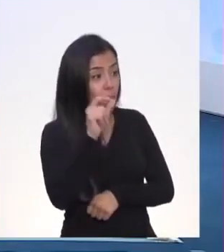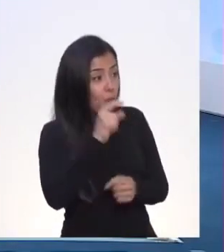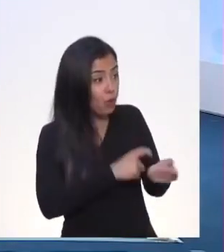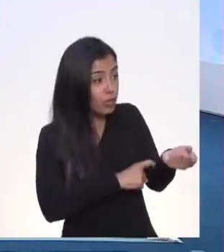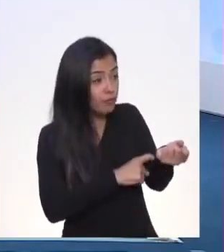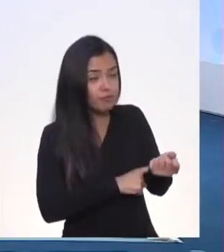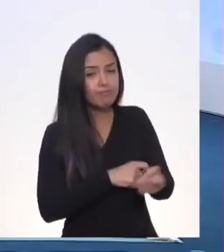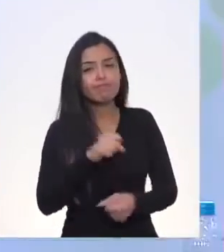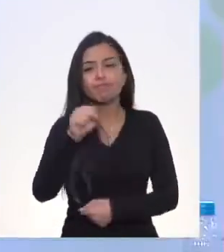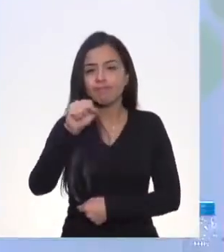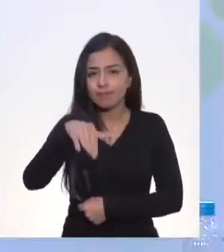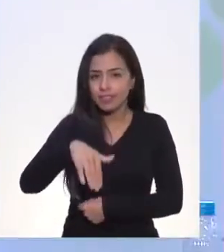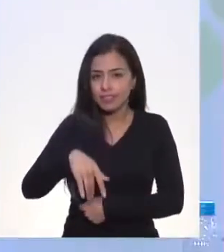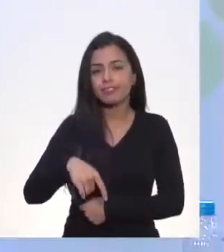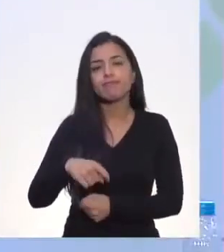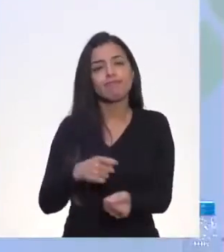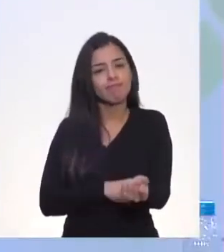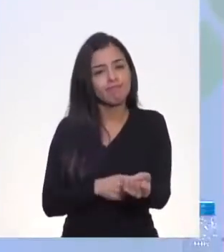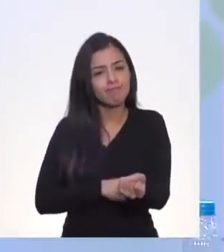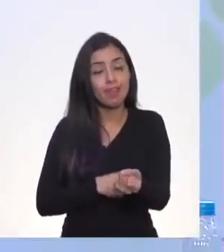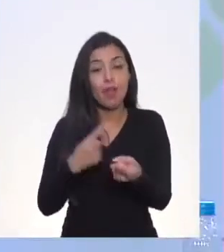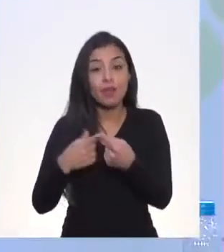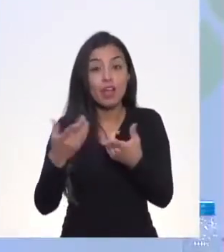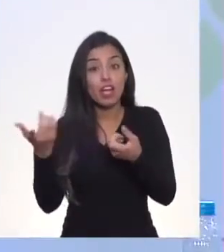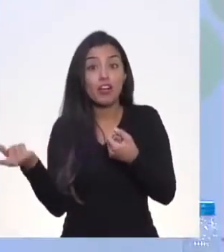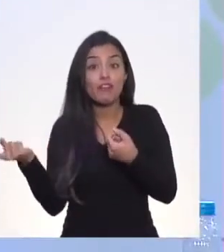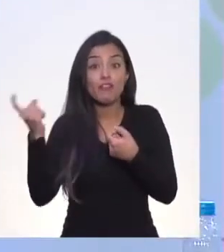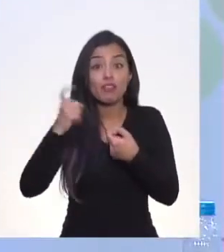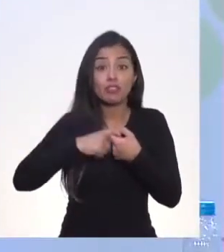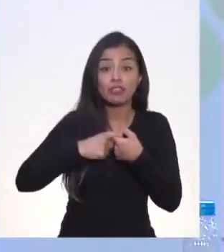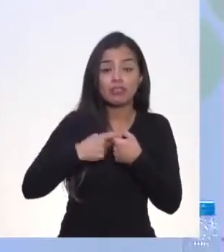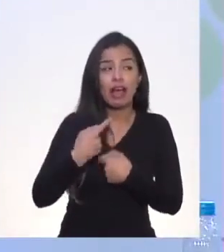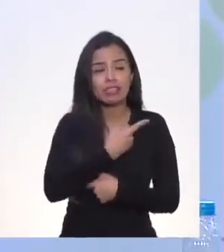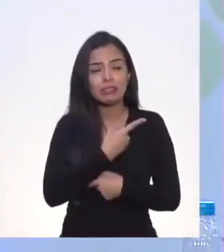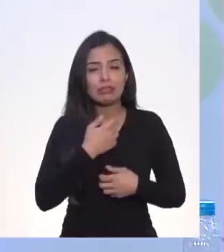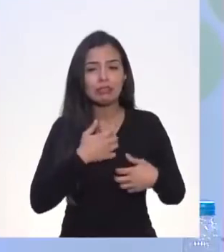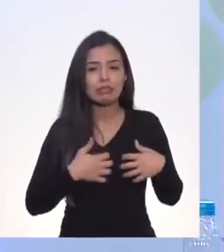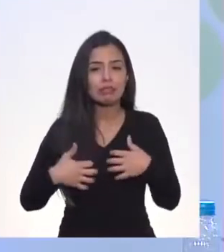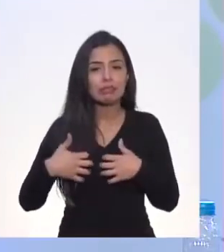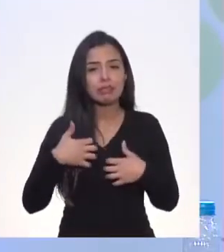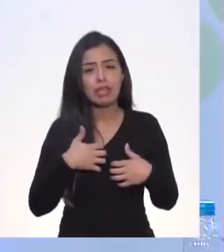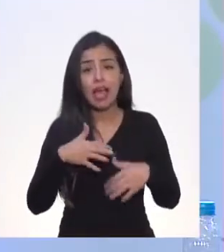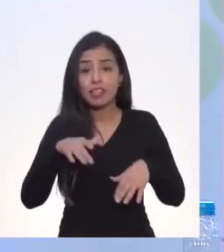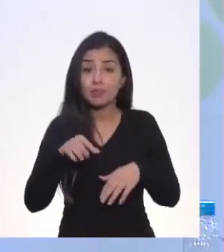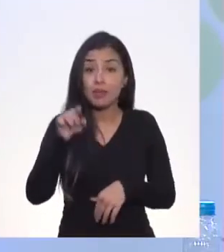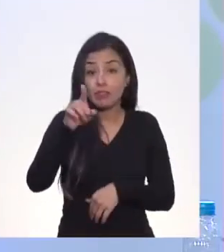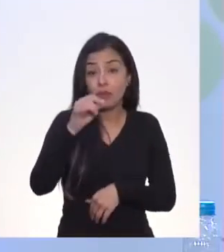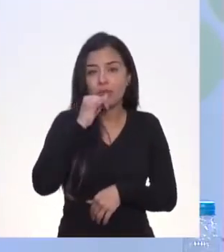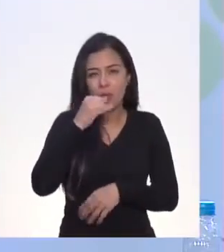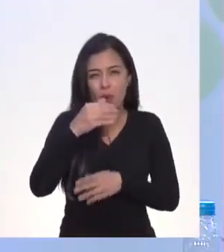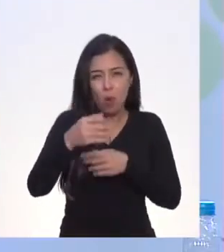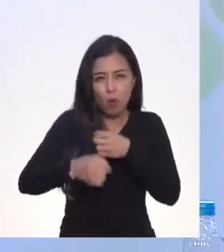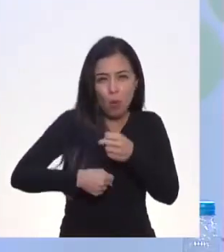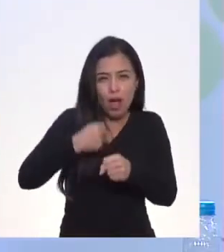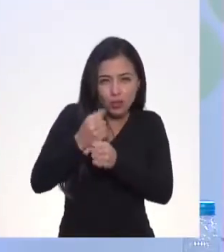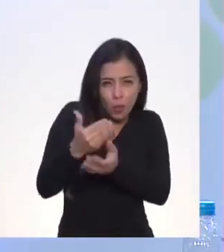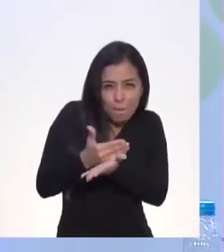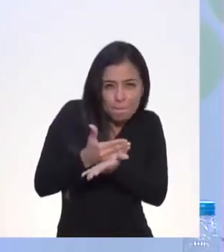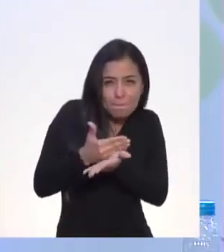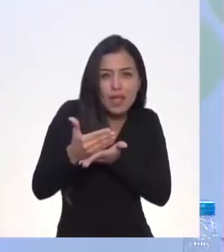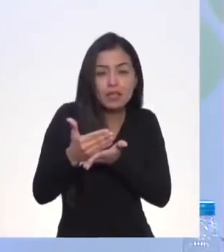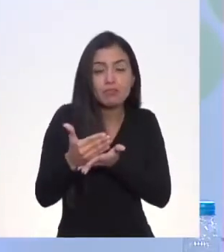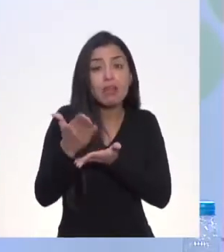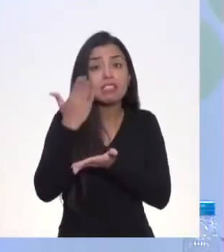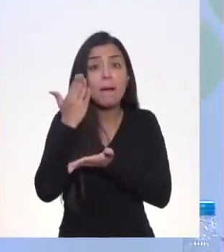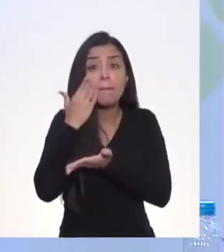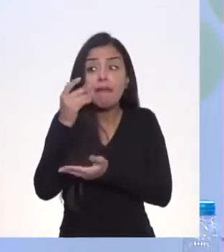Luiz. Essa retomada sempre é um pouco apreensiva para nós, né? Até mesmo para vocês no começo do ano, quando chega lá, como serão os seus